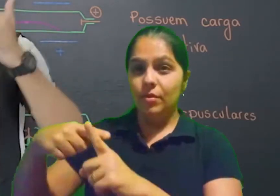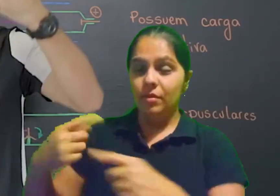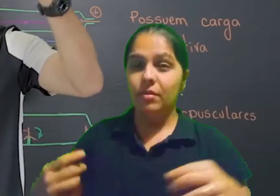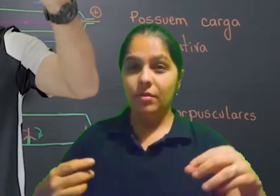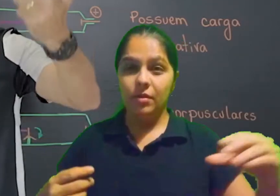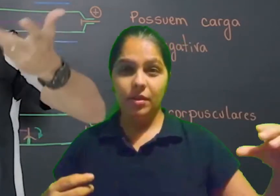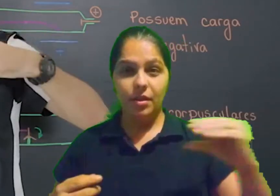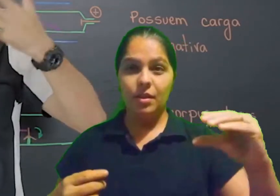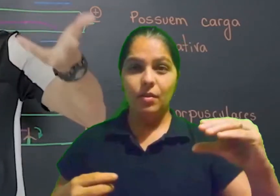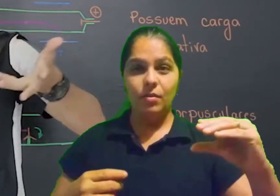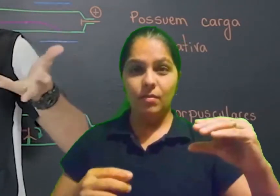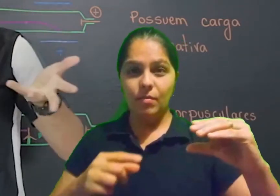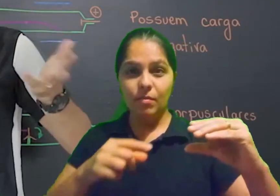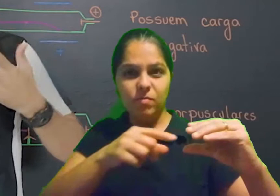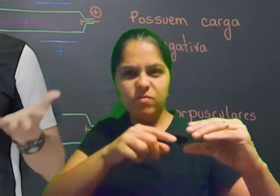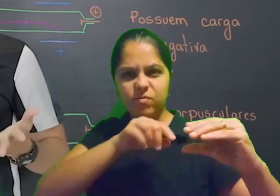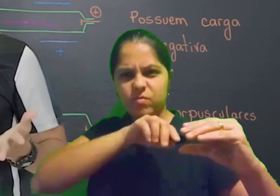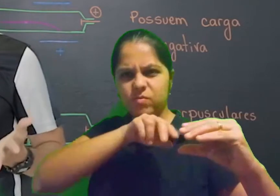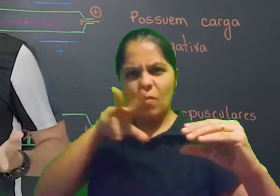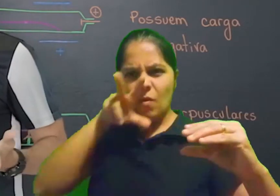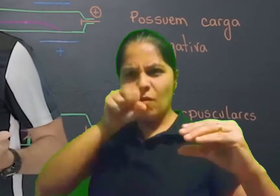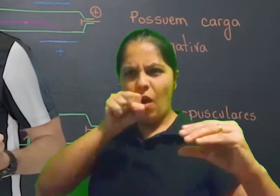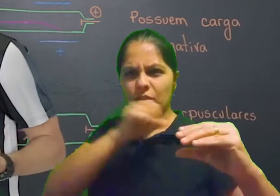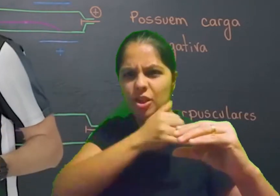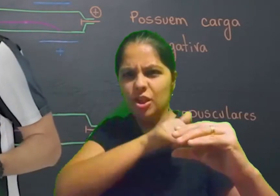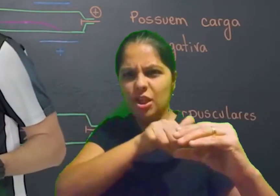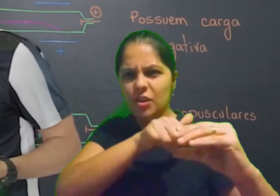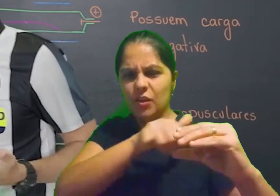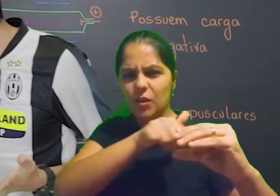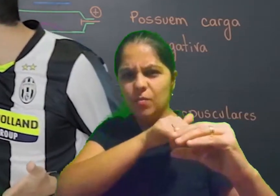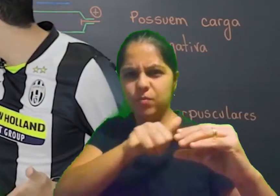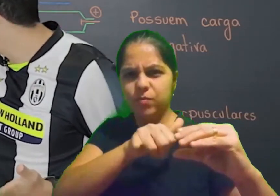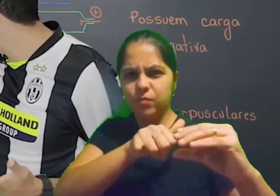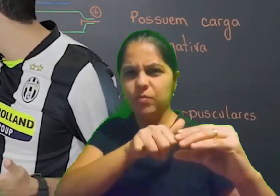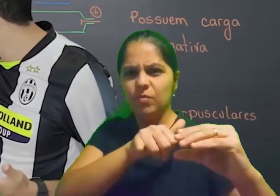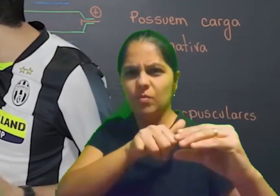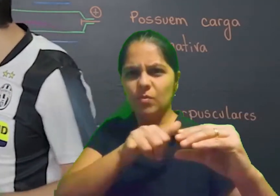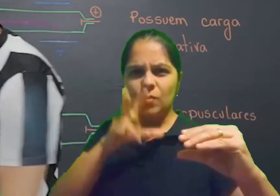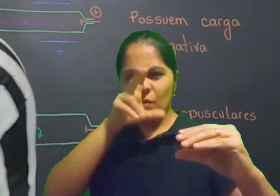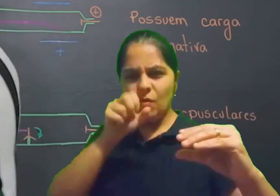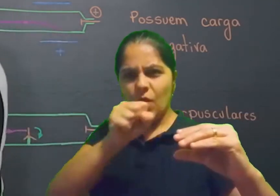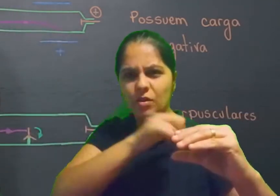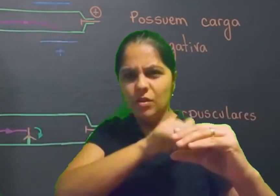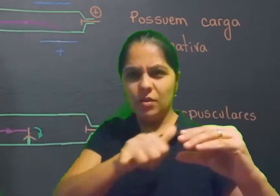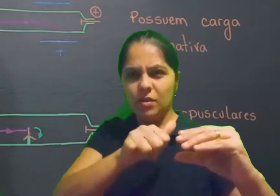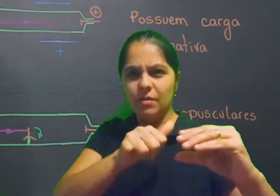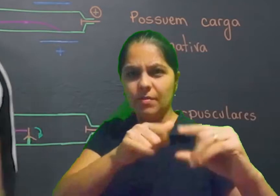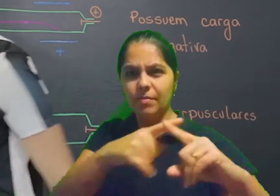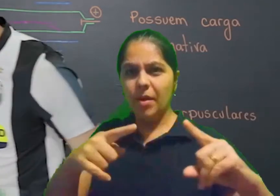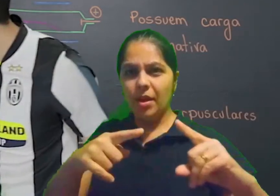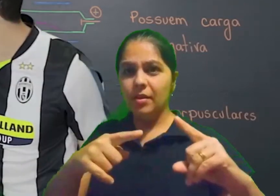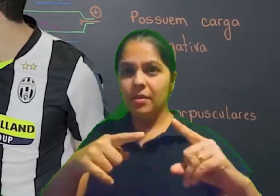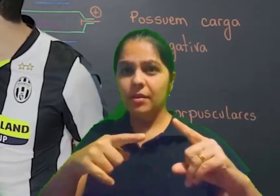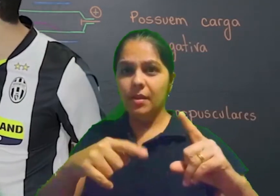de alta voltagem que ele conseguiu na época. Na hora que ele ligava uma bateria de alta voltagem com polos